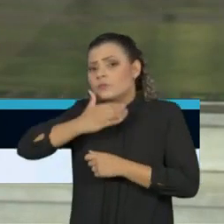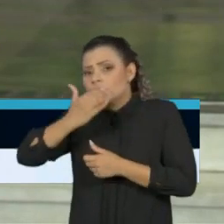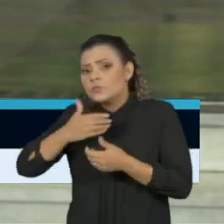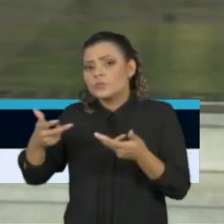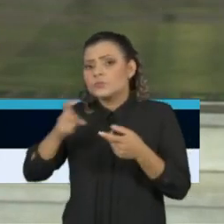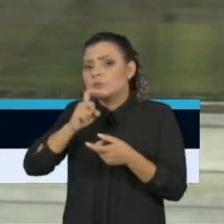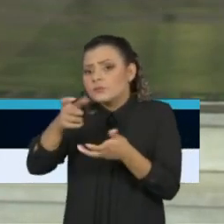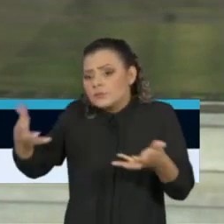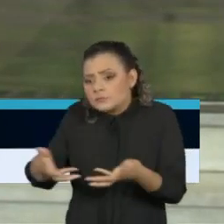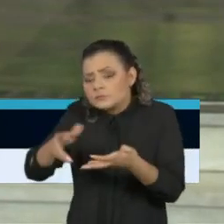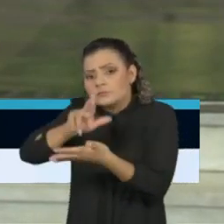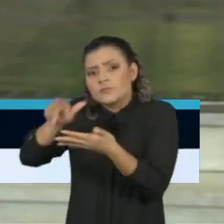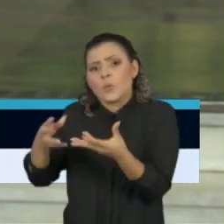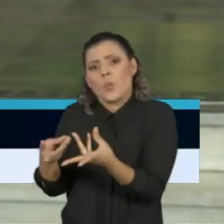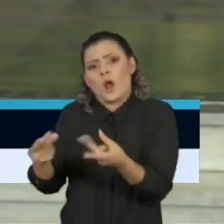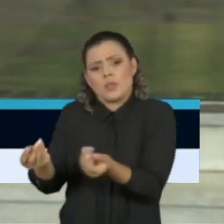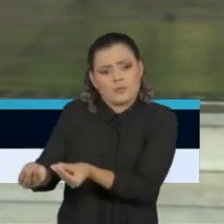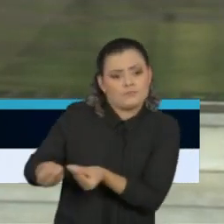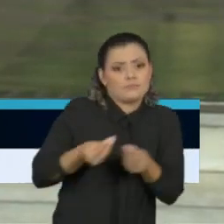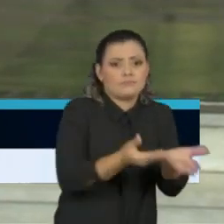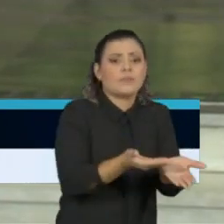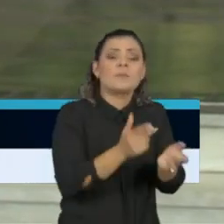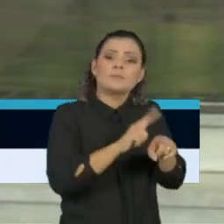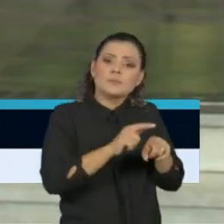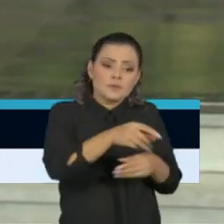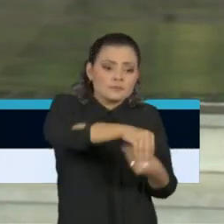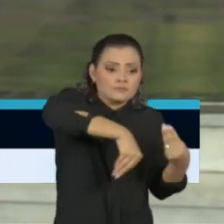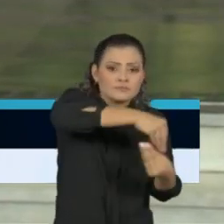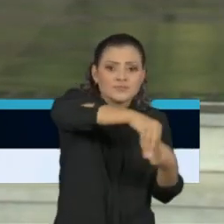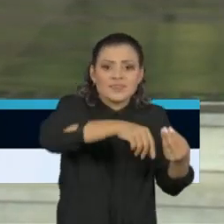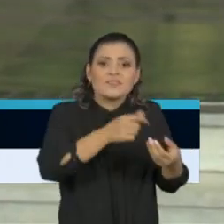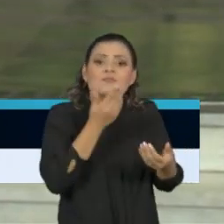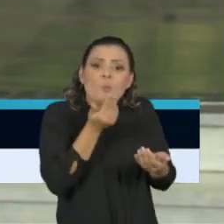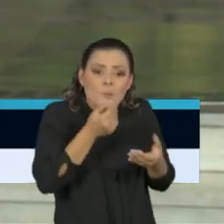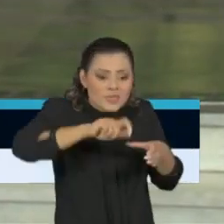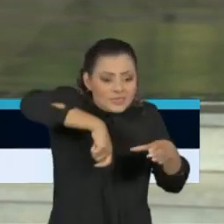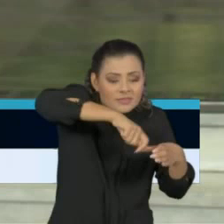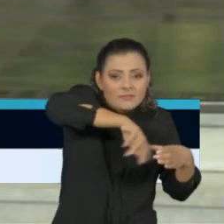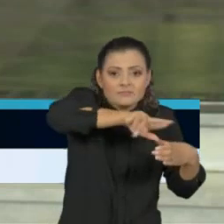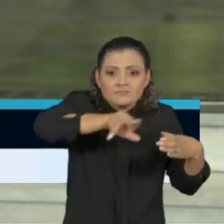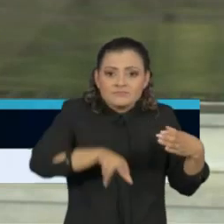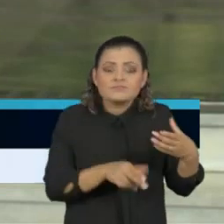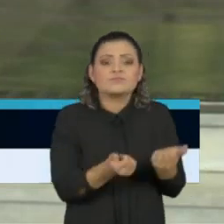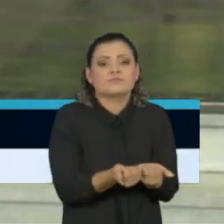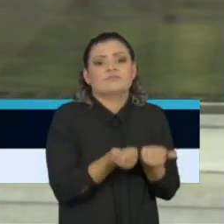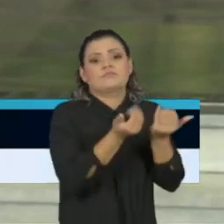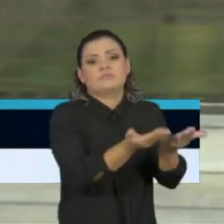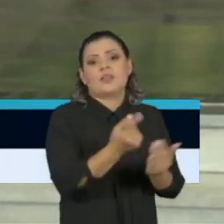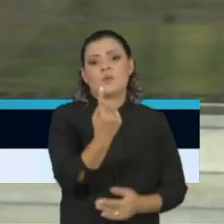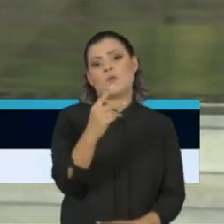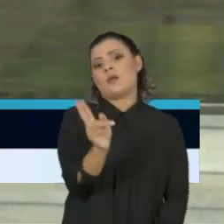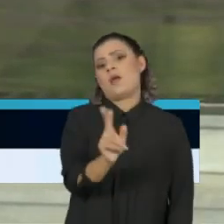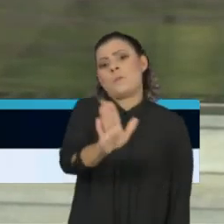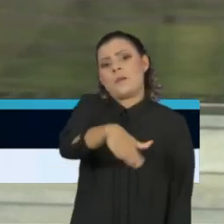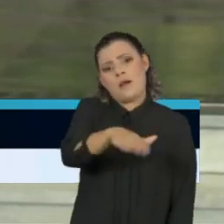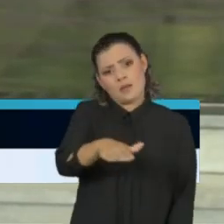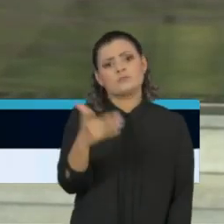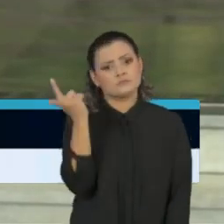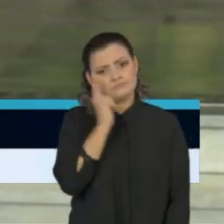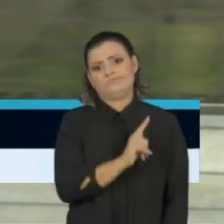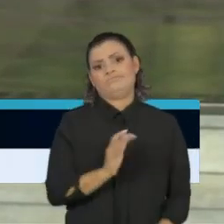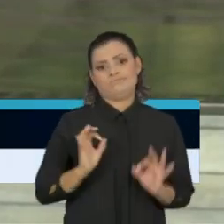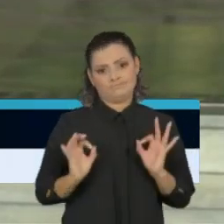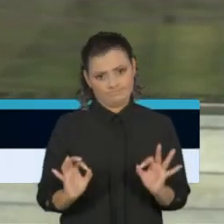para melhorarmos ainda mais a oferta nutritiva dos almoços, dos jantares e dos cafés da